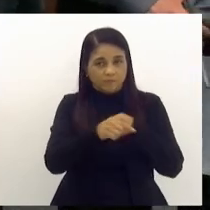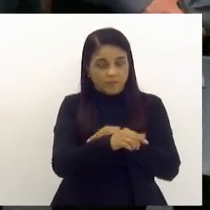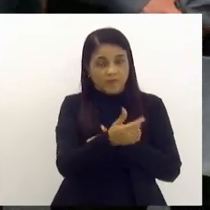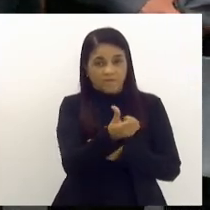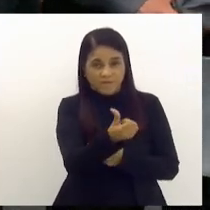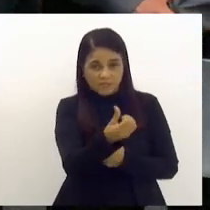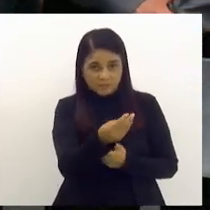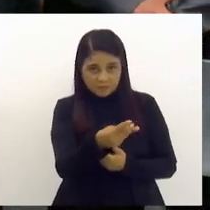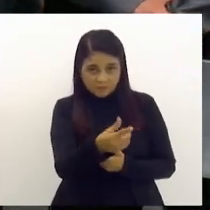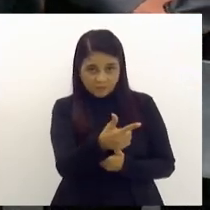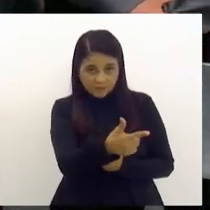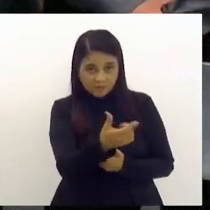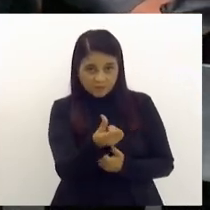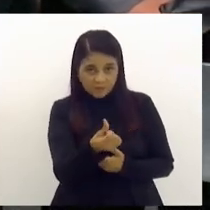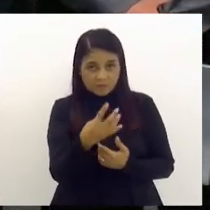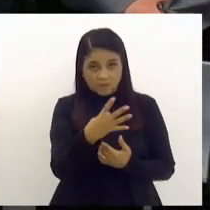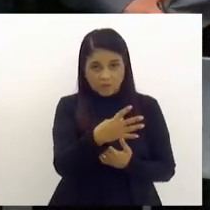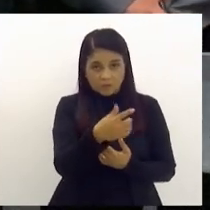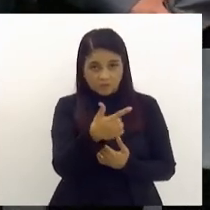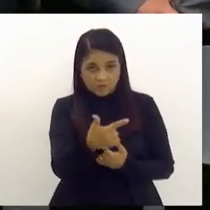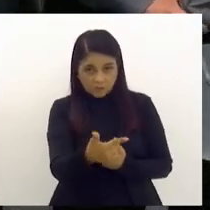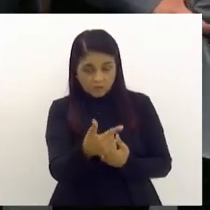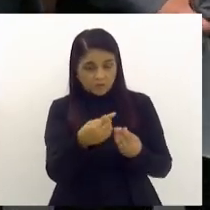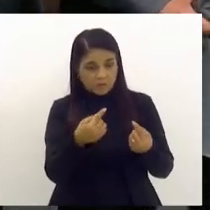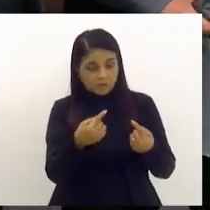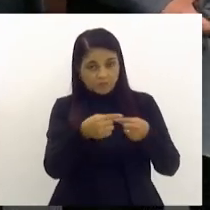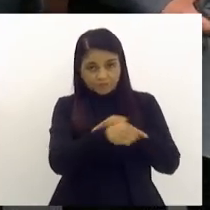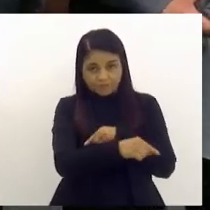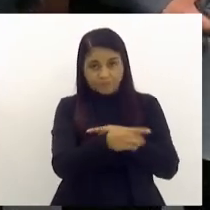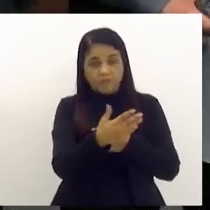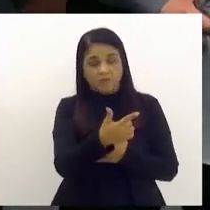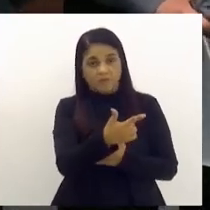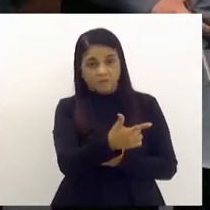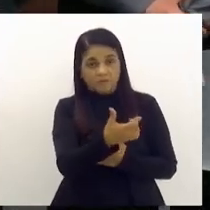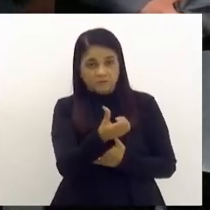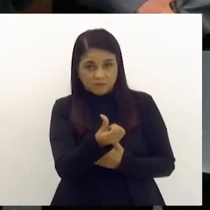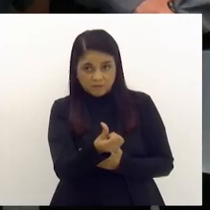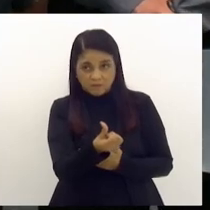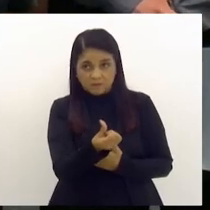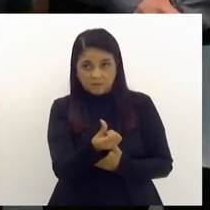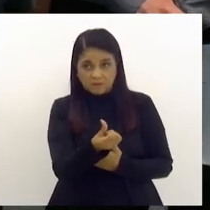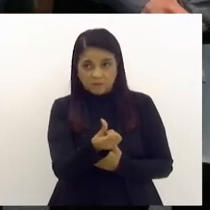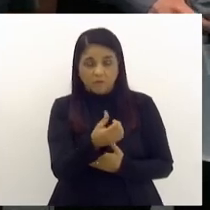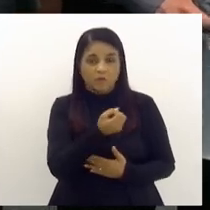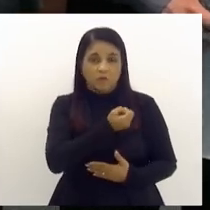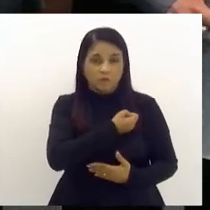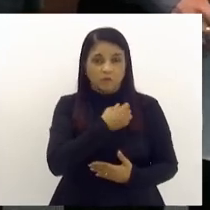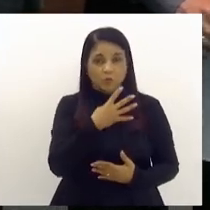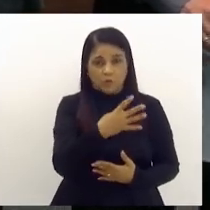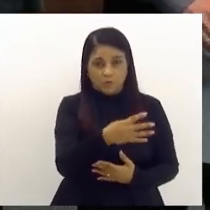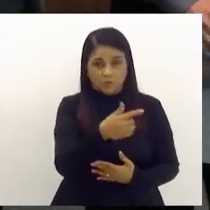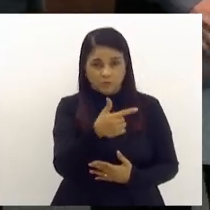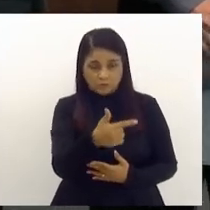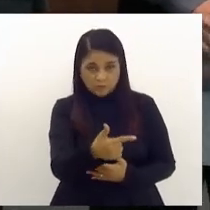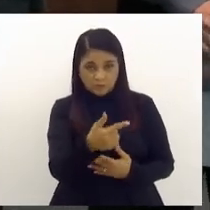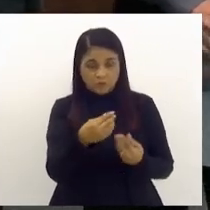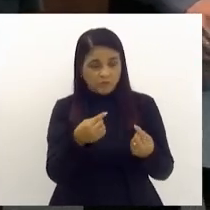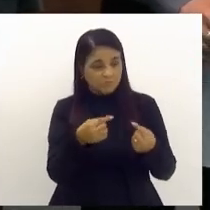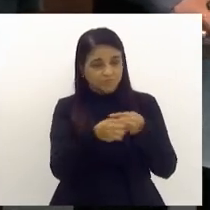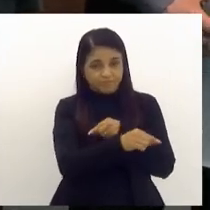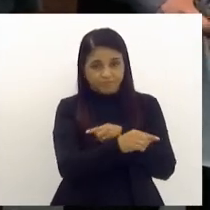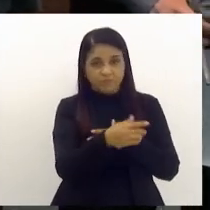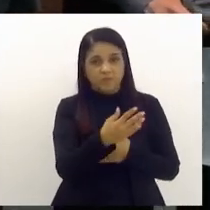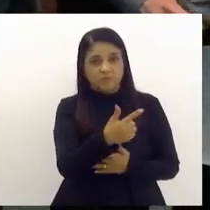26, 42, pela rejeição da emenda número 26, número 42, pela rejeição da emenda